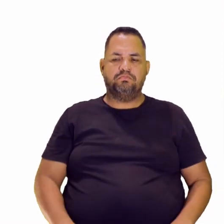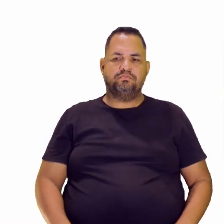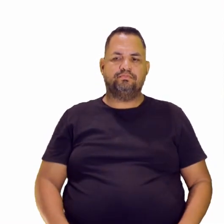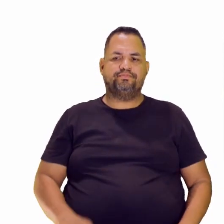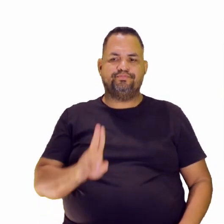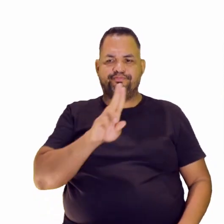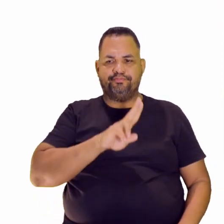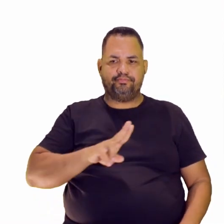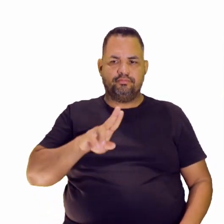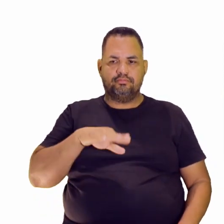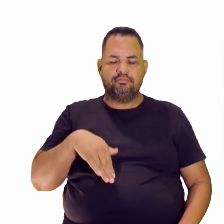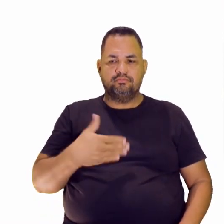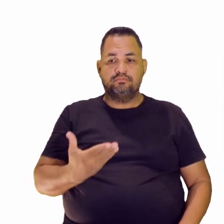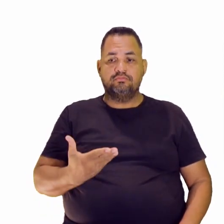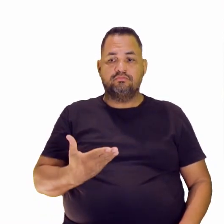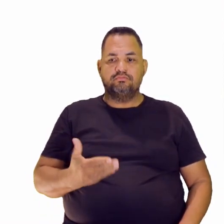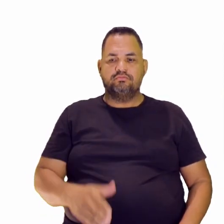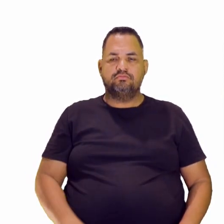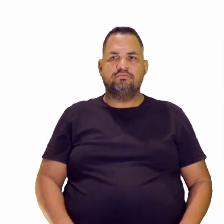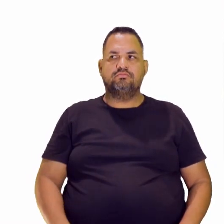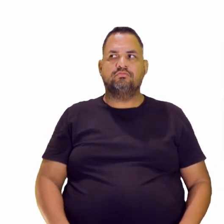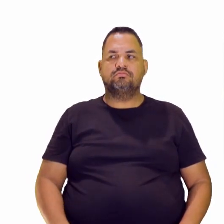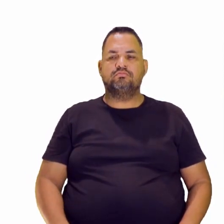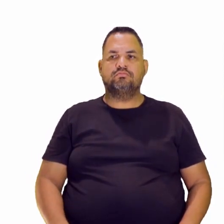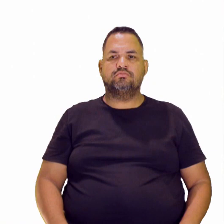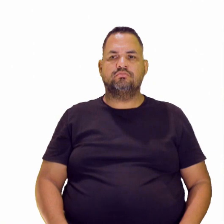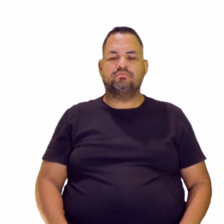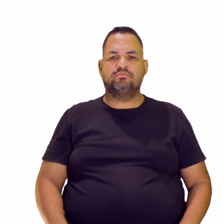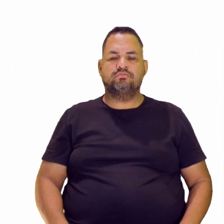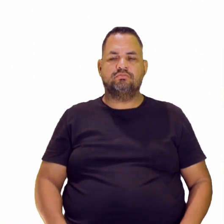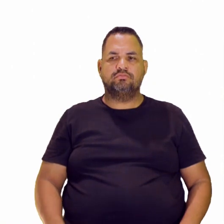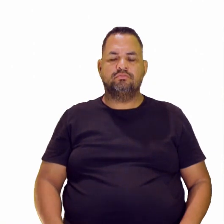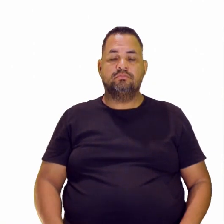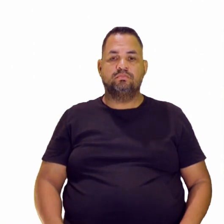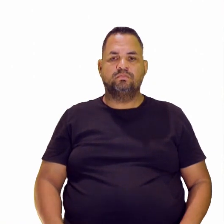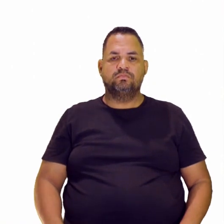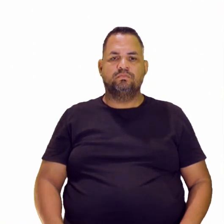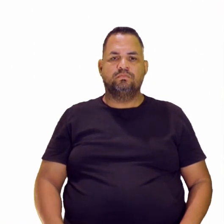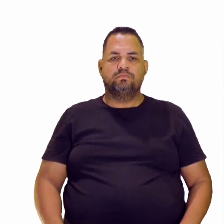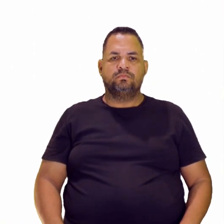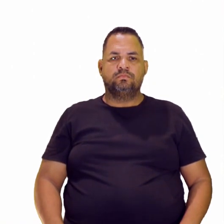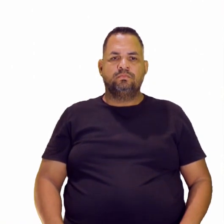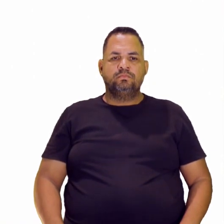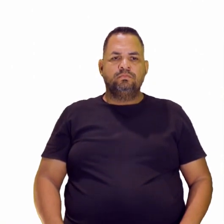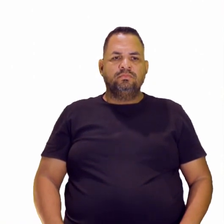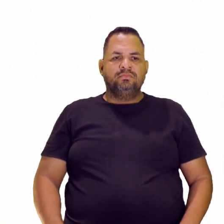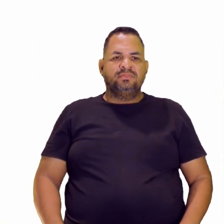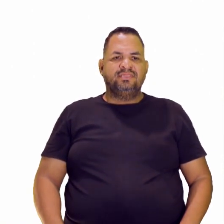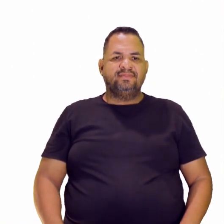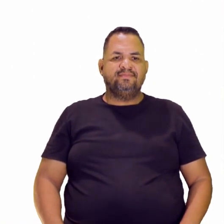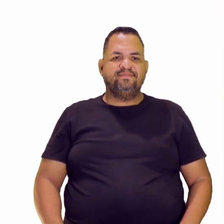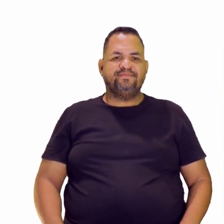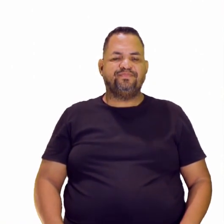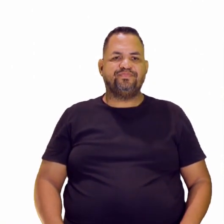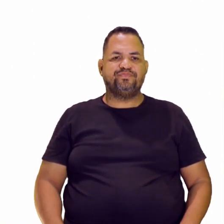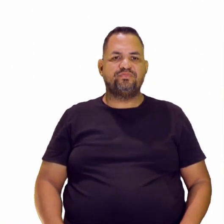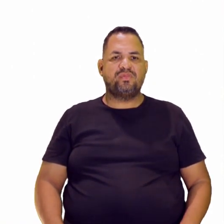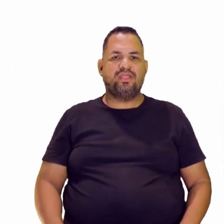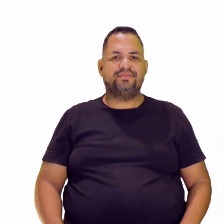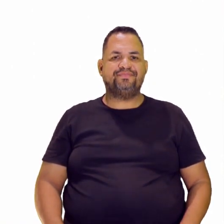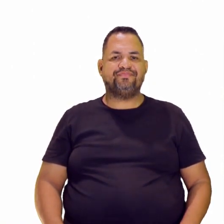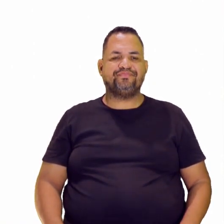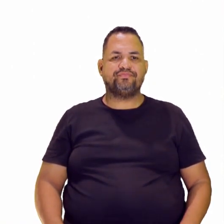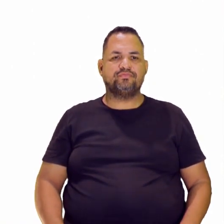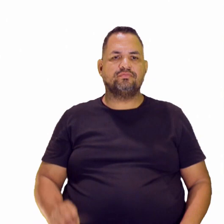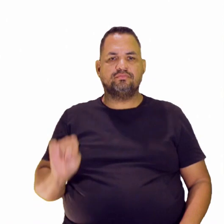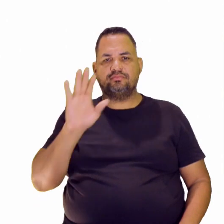usar. O quanto você chegar perto disso aí, com certeza a sua resposta será melhor aceita. O que acontece é o seguinte,